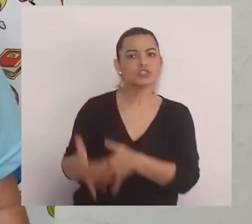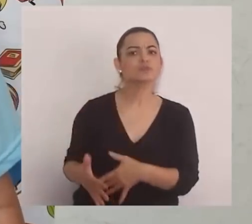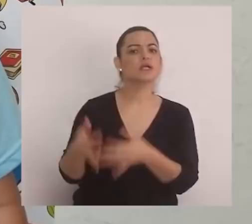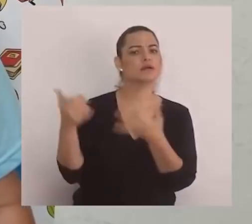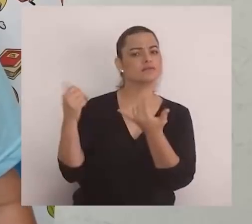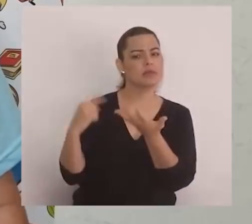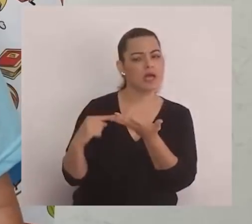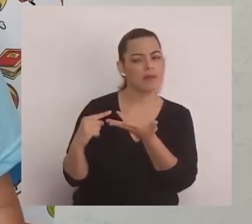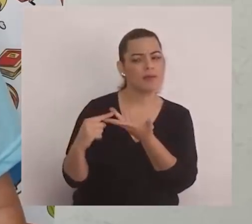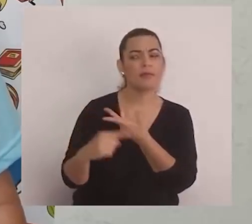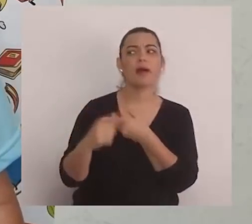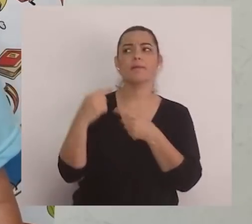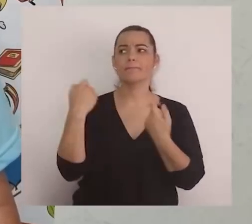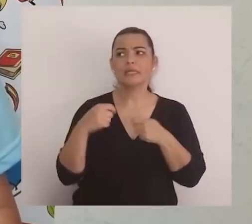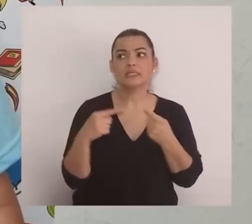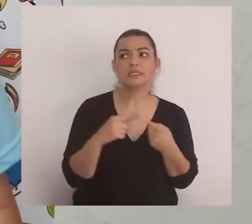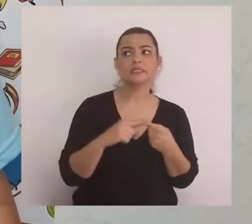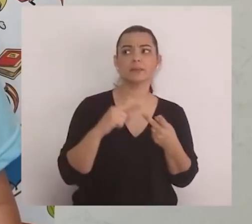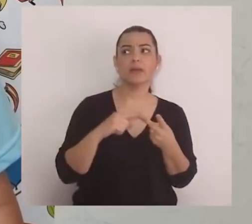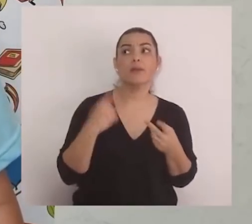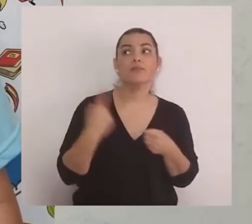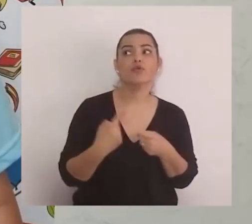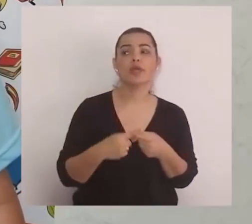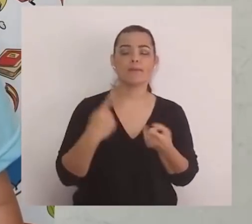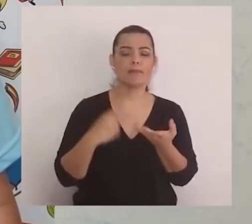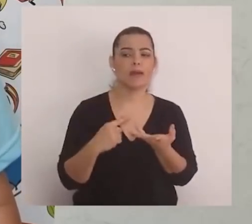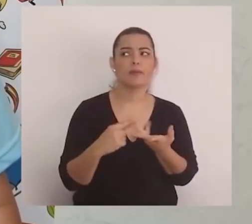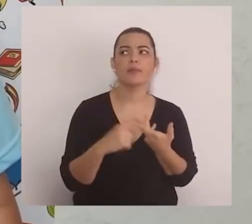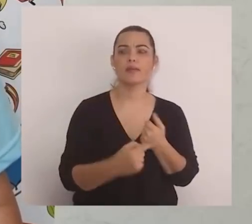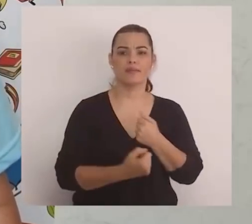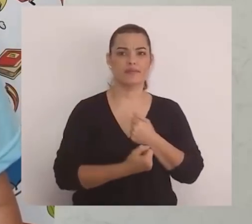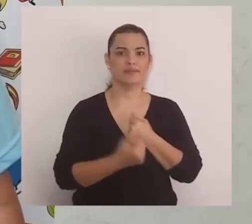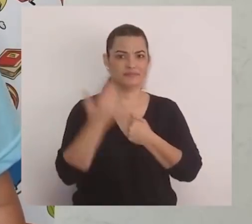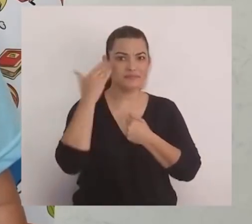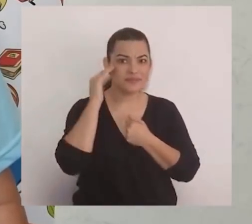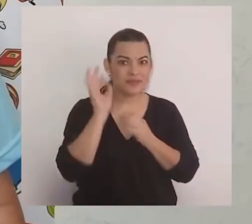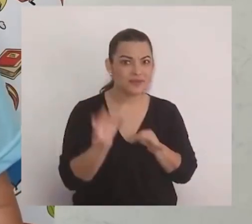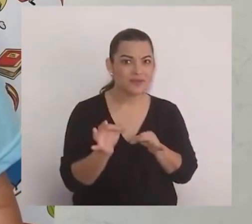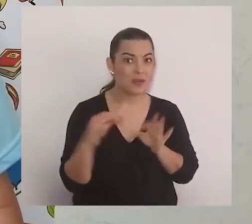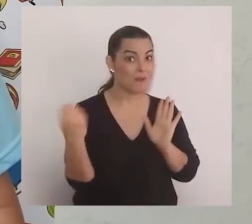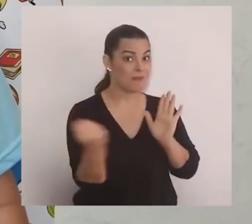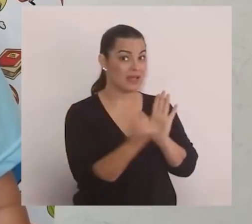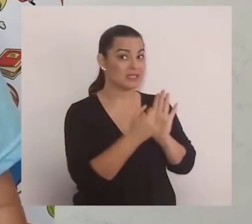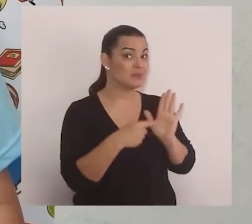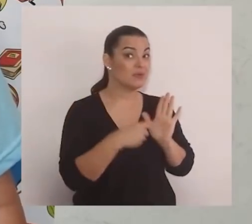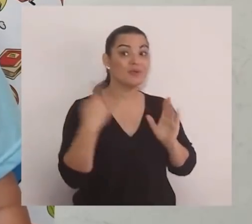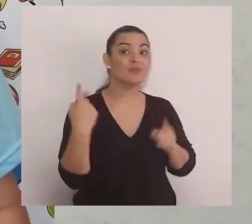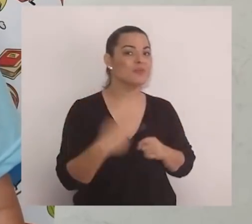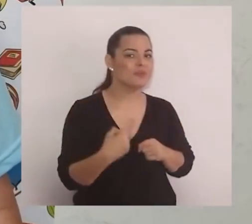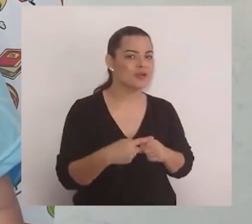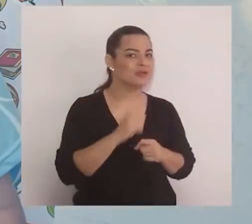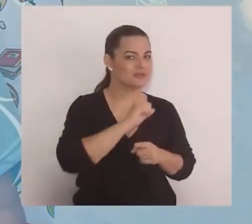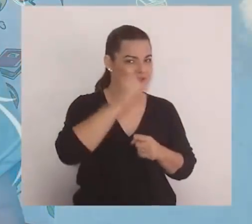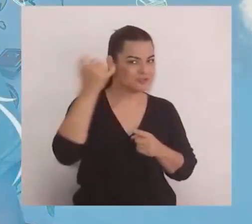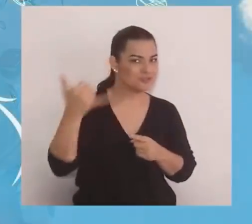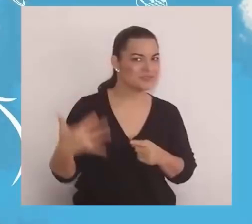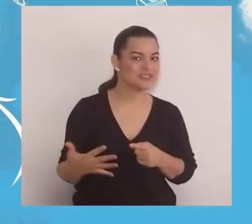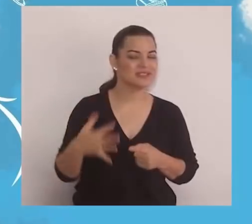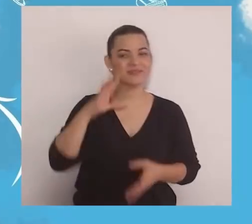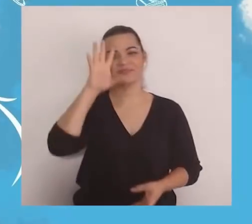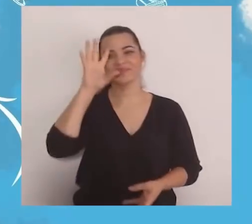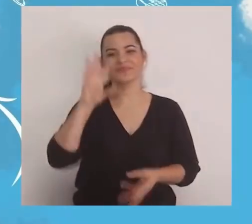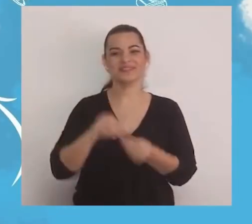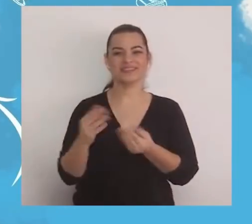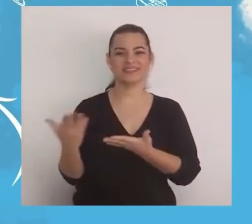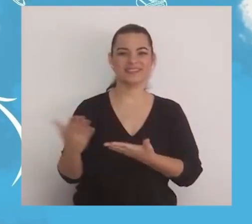para o IFAM. Então, agora, se posicione como aquela pessoa que vai falar